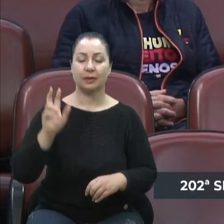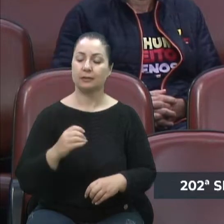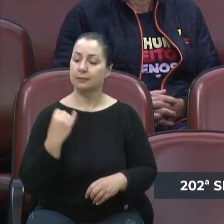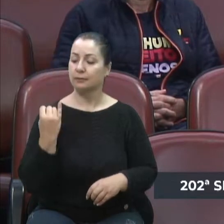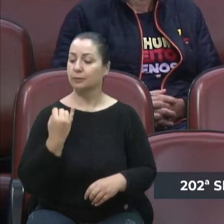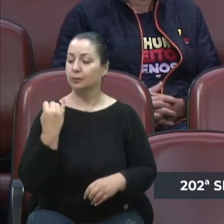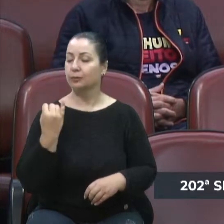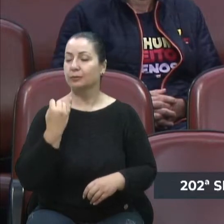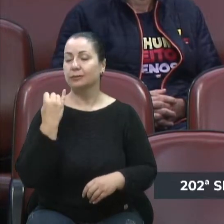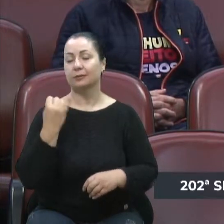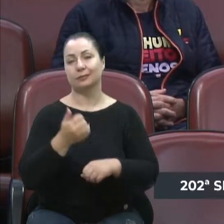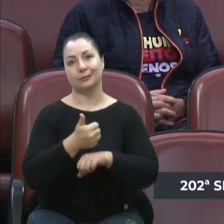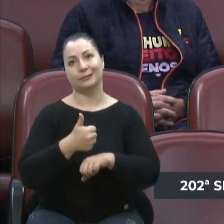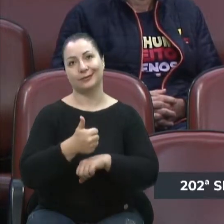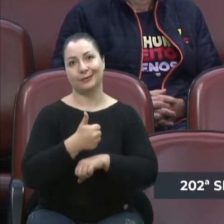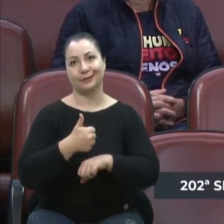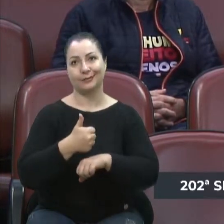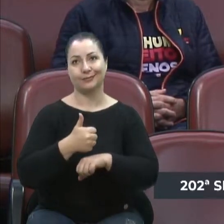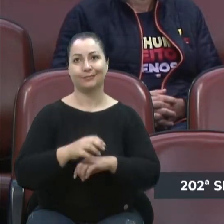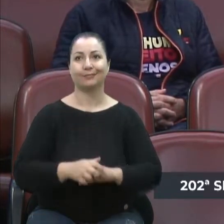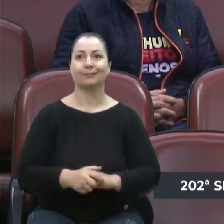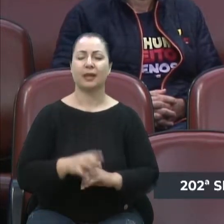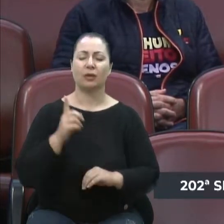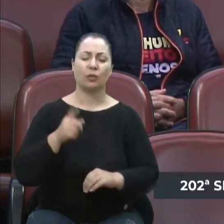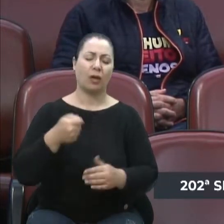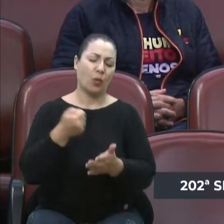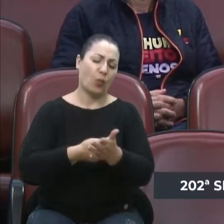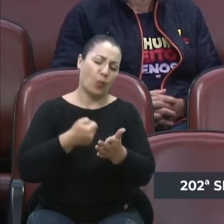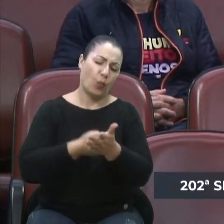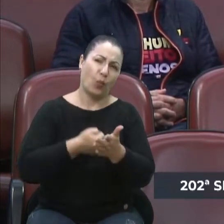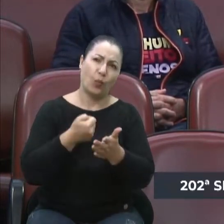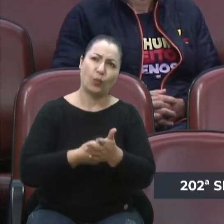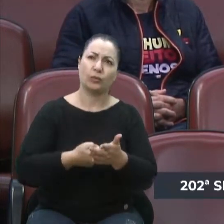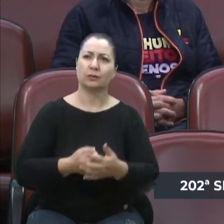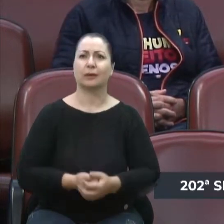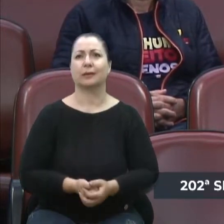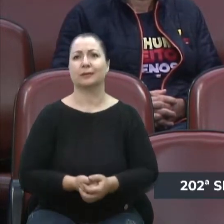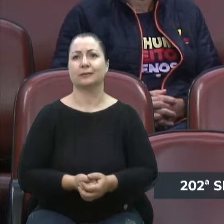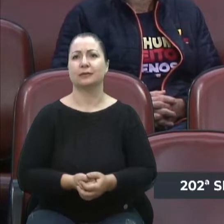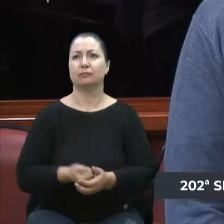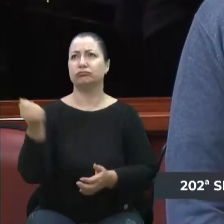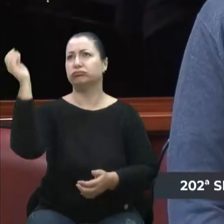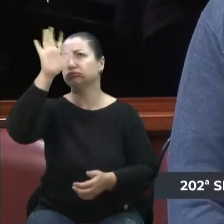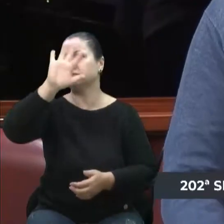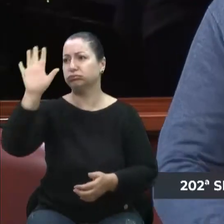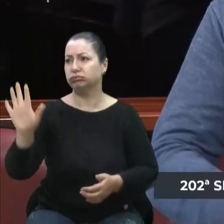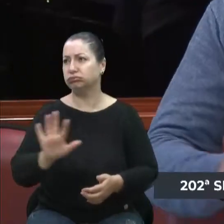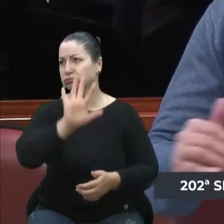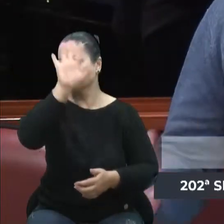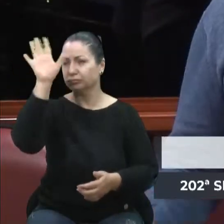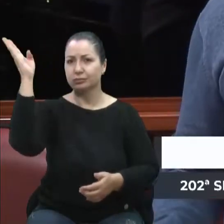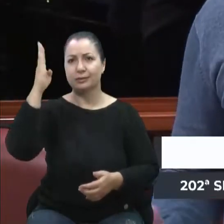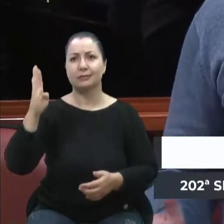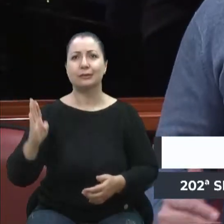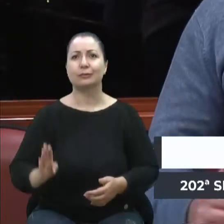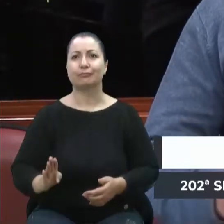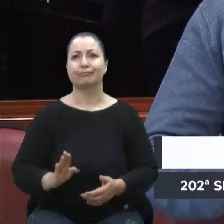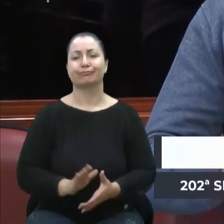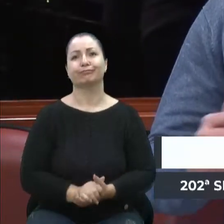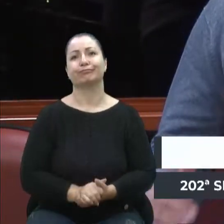importantes profissionais. Essa é uma luta, né, de caráter nacional, não é